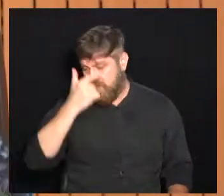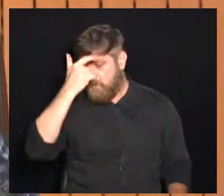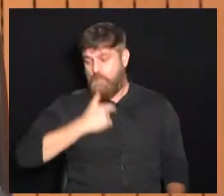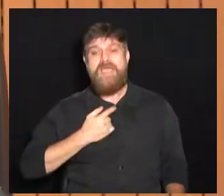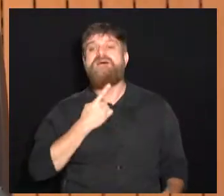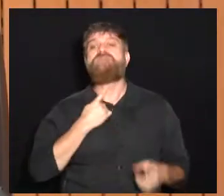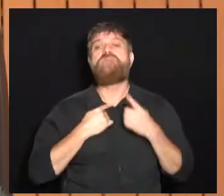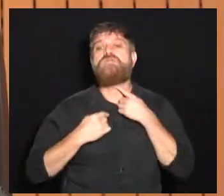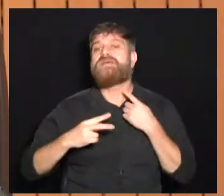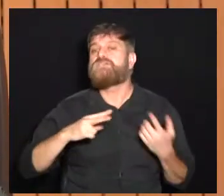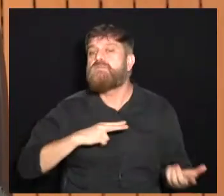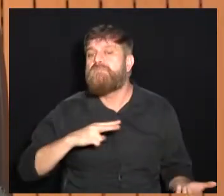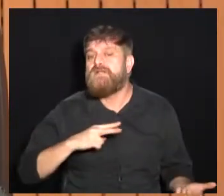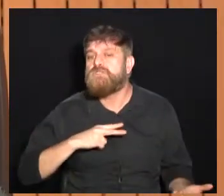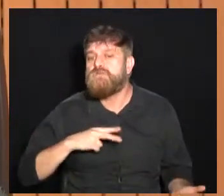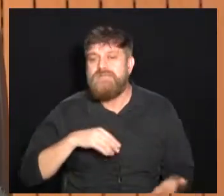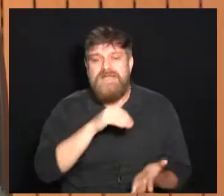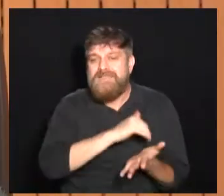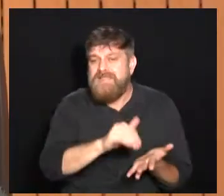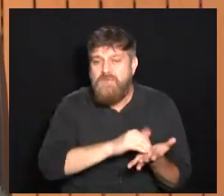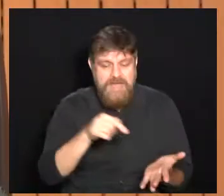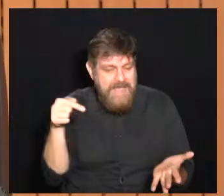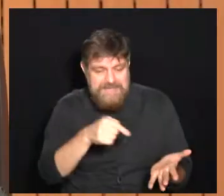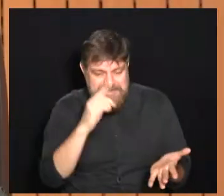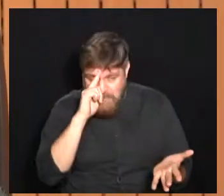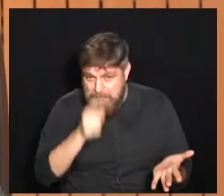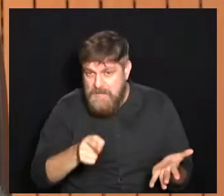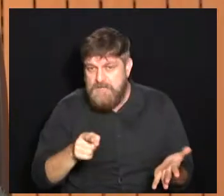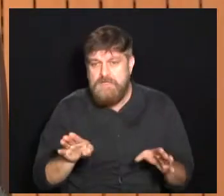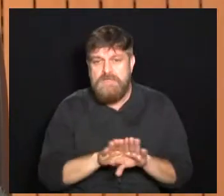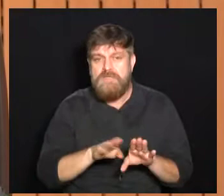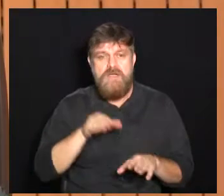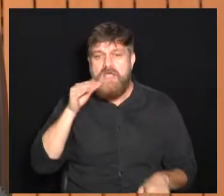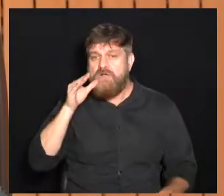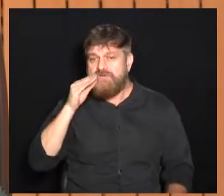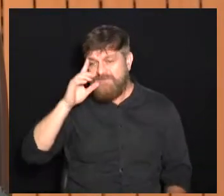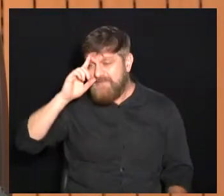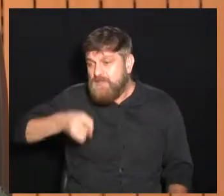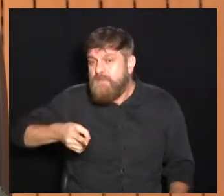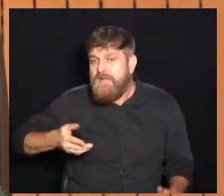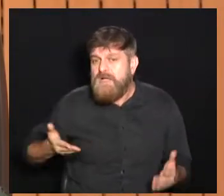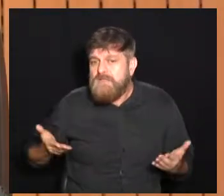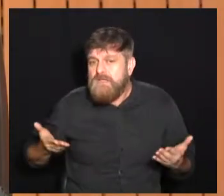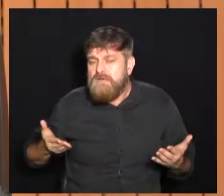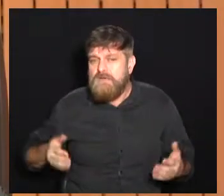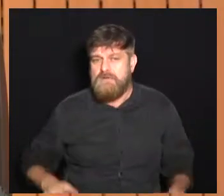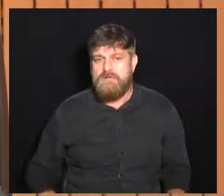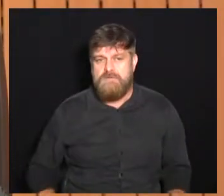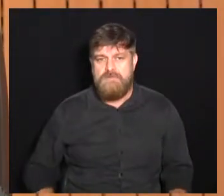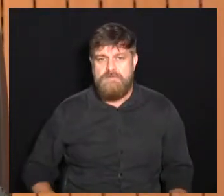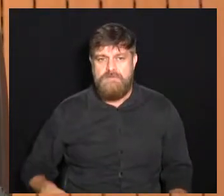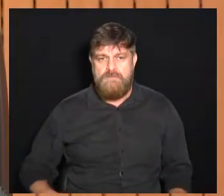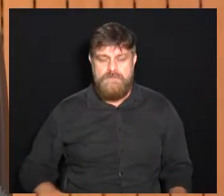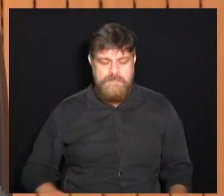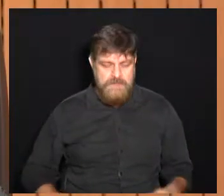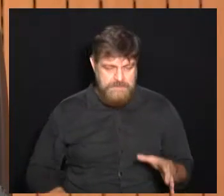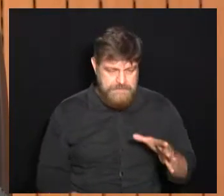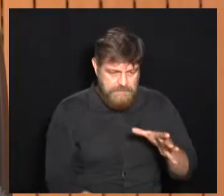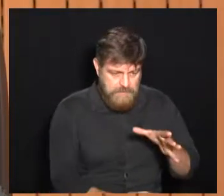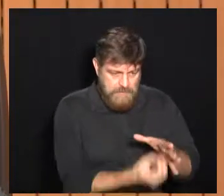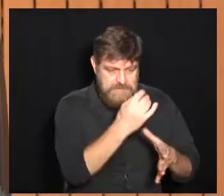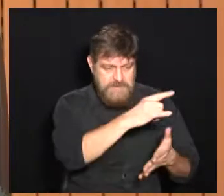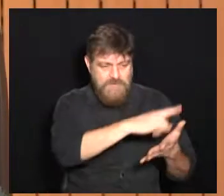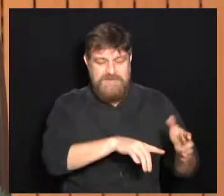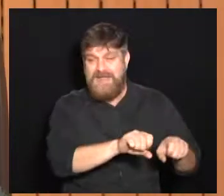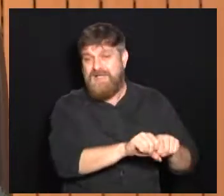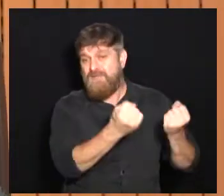mim, independe da secretaria, independe dos servidores. Tá? Foi um fato que aconteceu